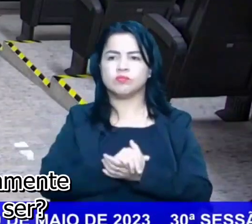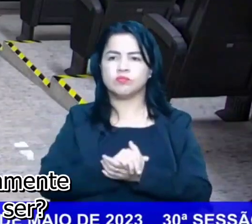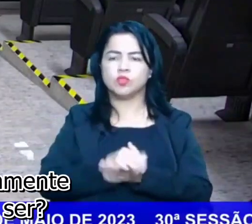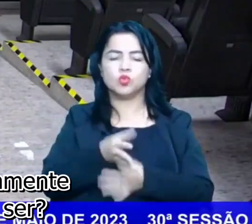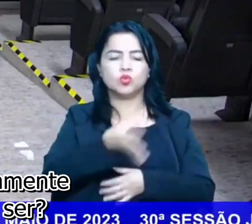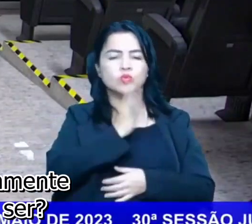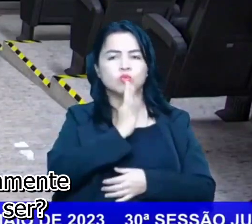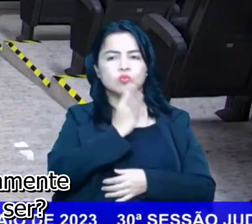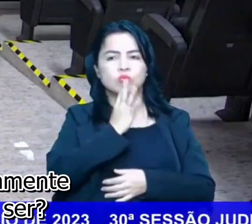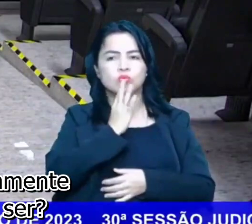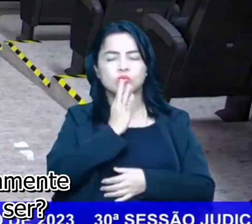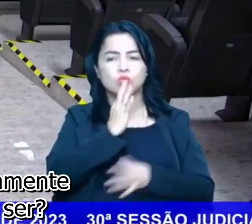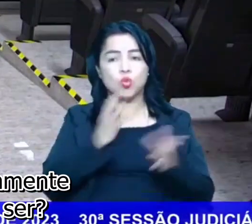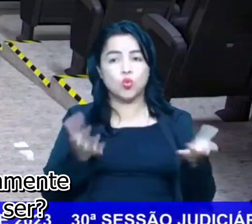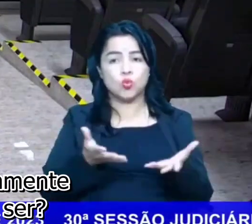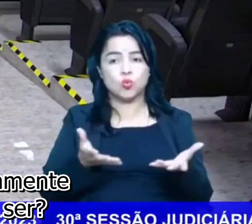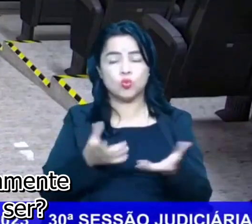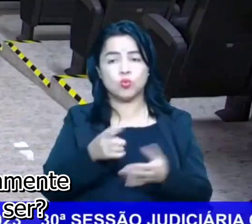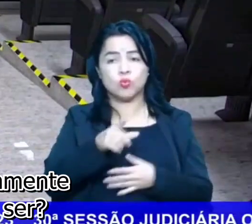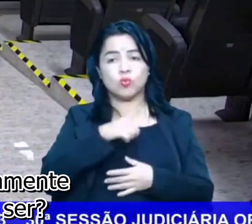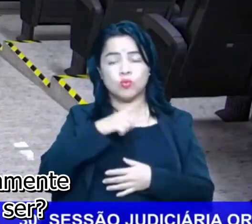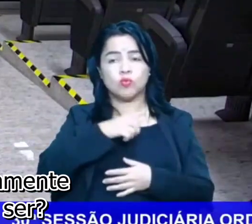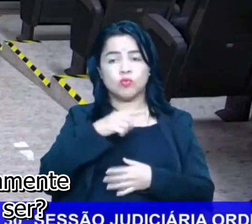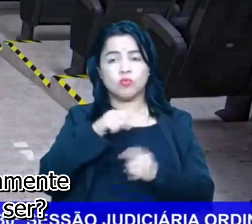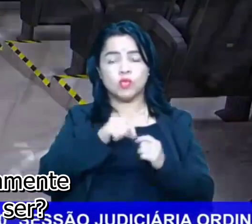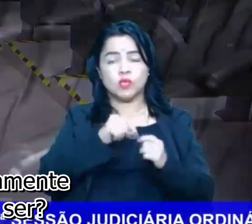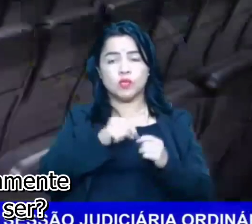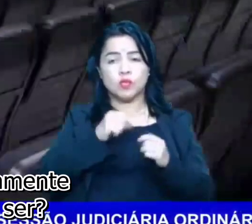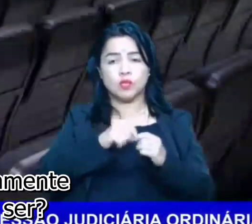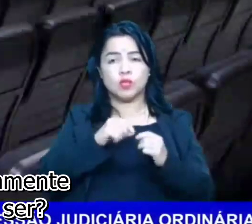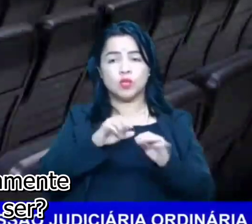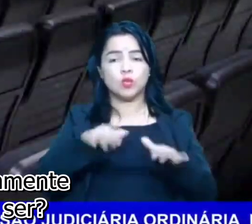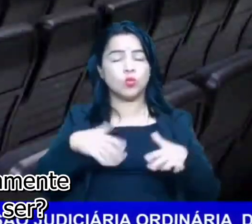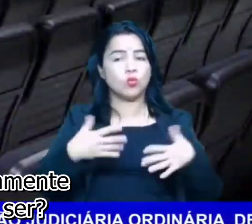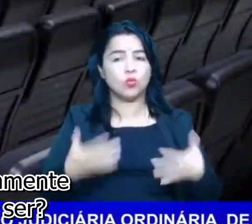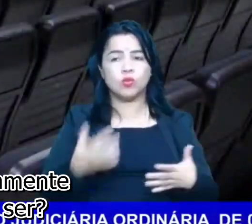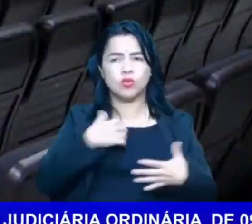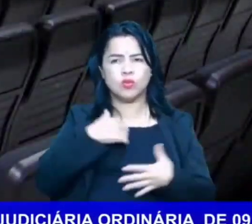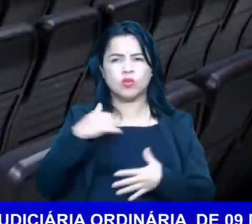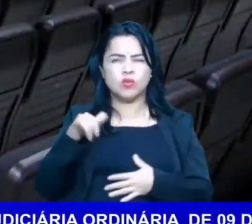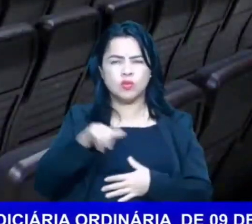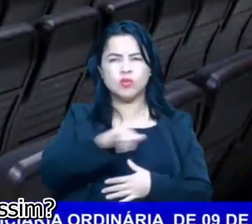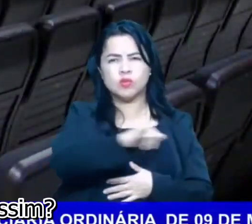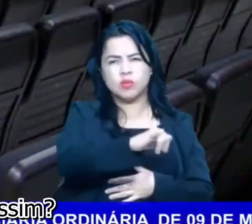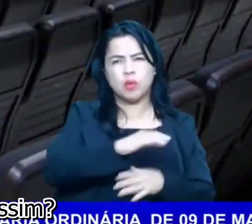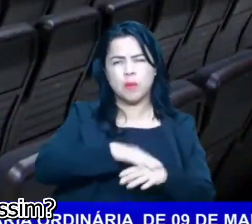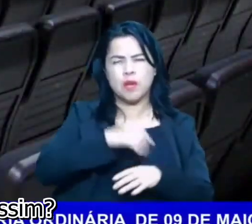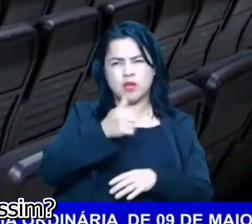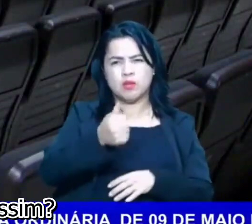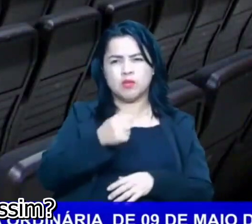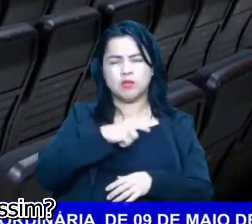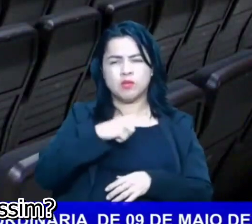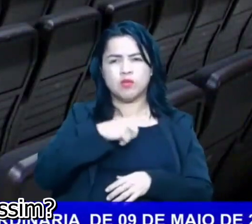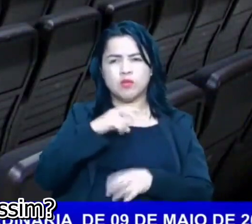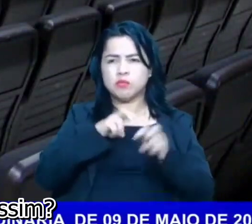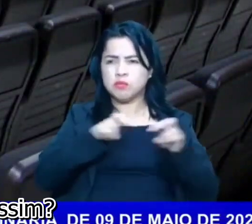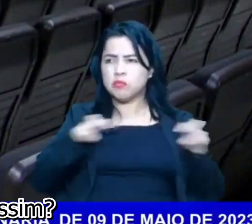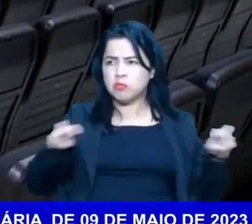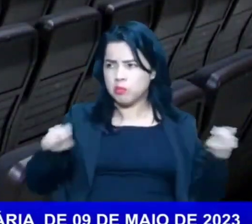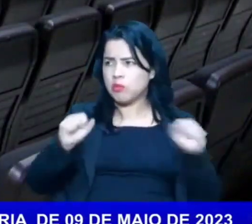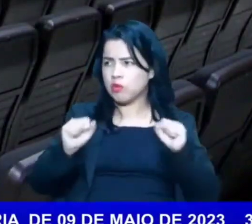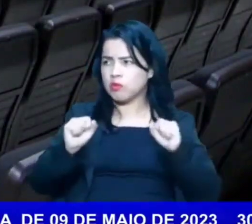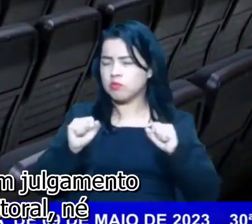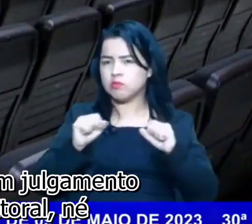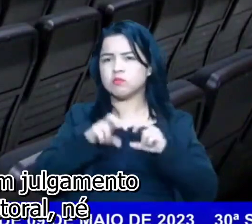de conhecimento e mérito hoje, para fazer, logicamente, quando ele não estiver em trânsito. Pode ser? Eu consulto aos pares se podemos fazer